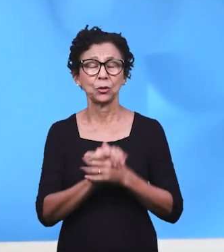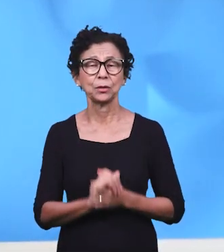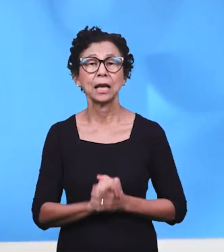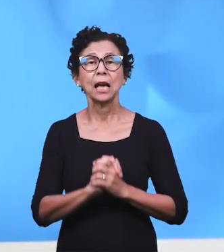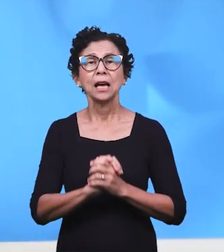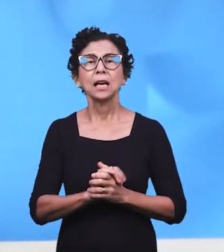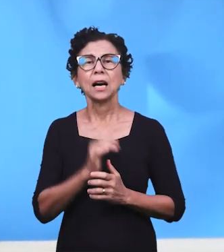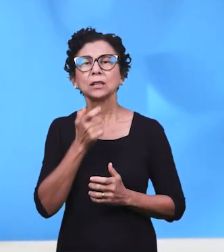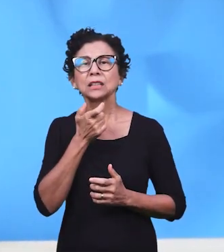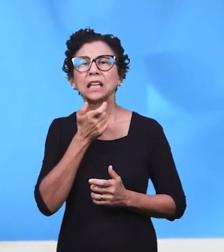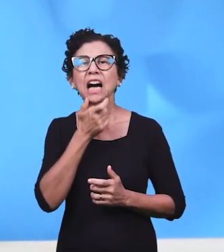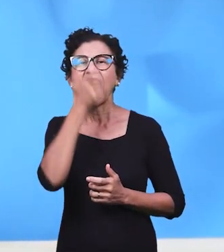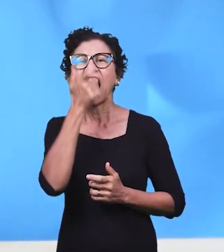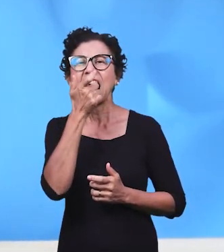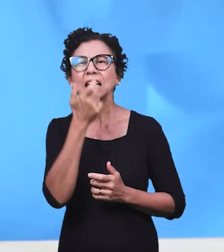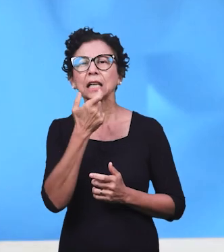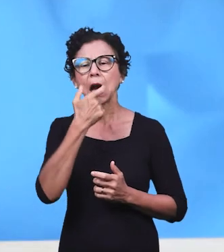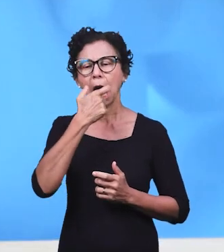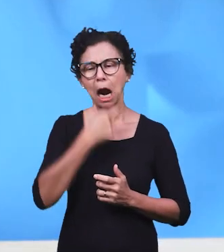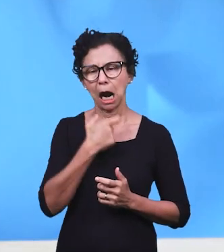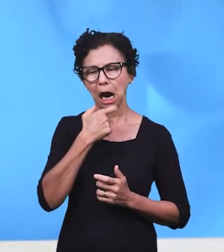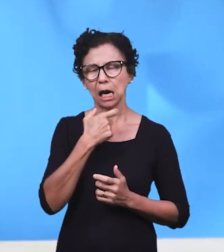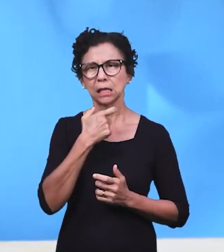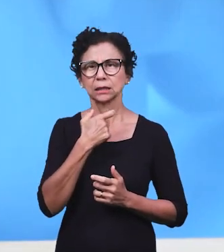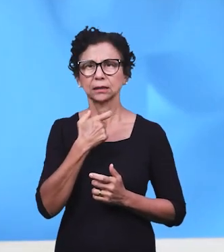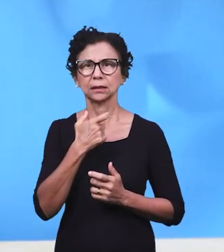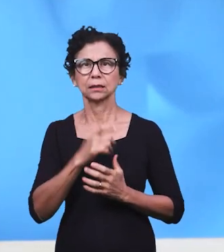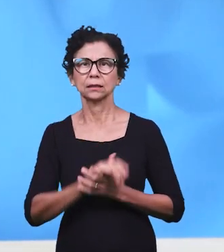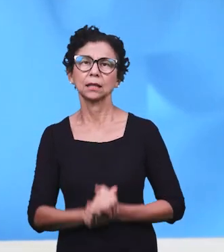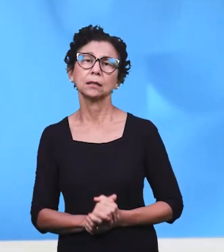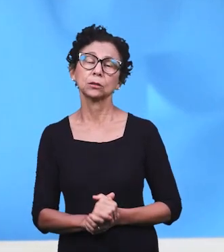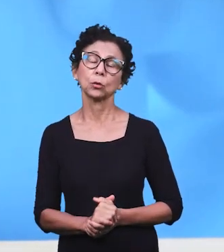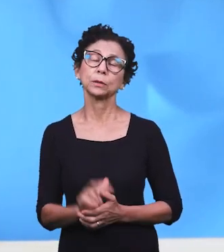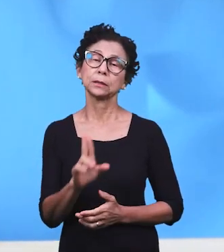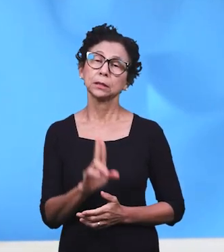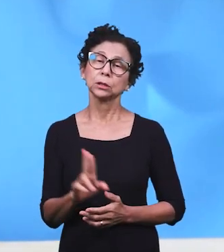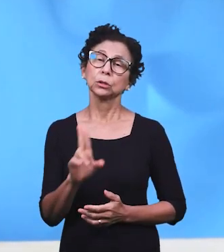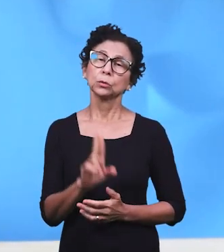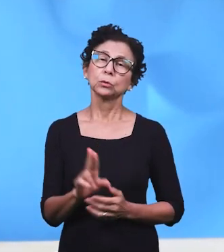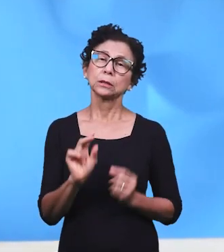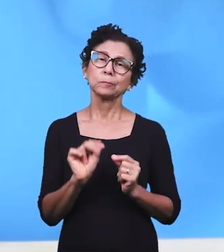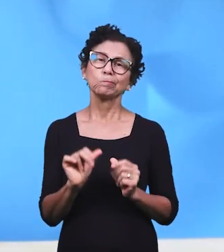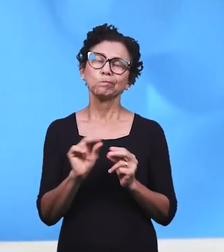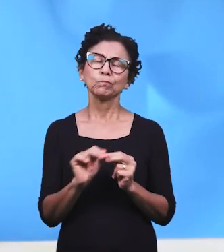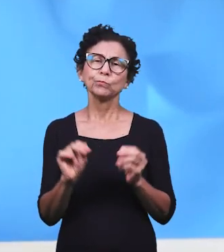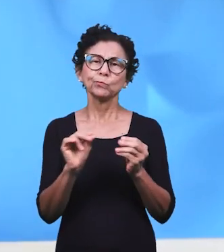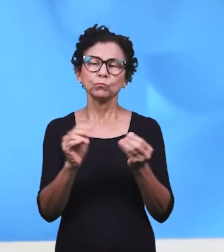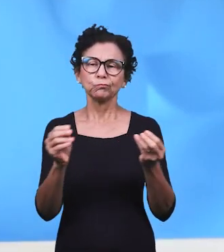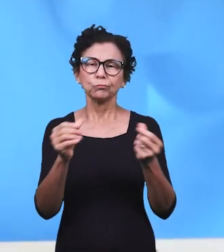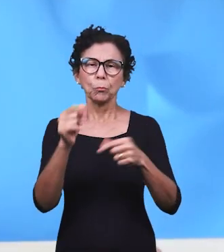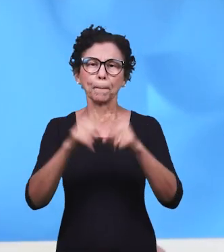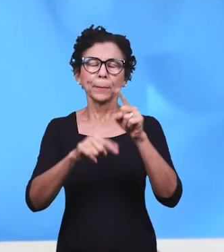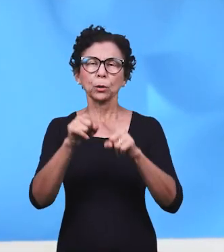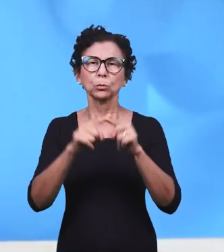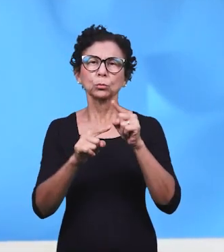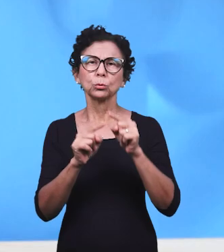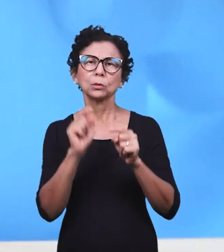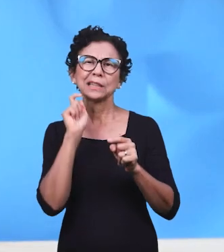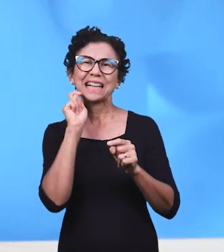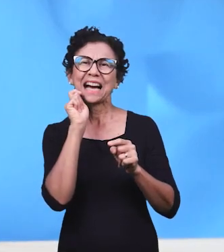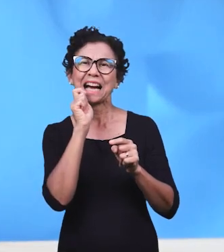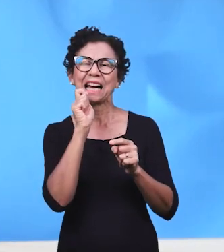de prescrever algum fixador ali para segurar na boca, e sabemos que não é tão cômodo. Mas quando a gente vai estudar